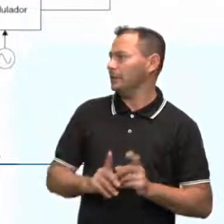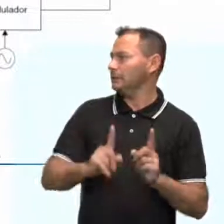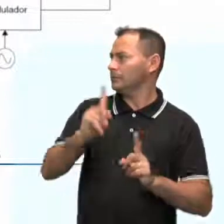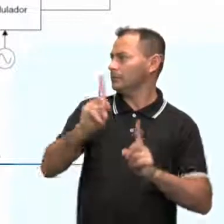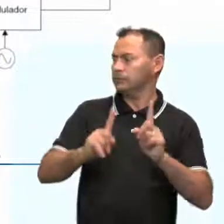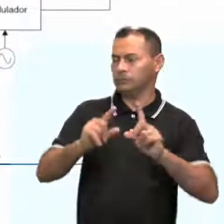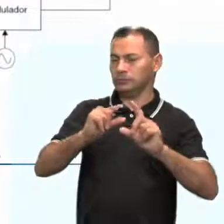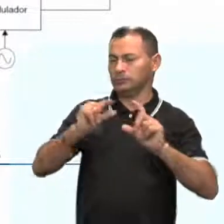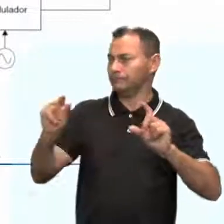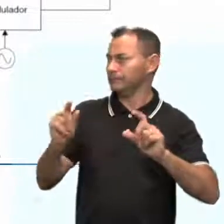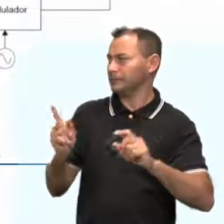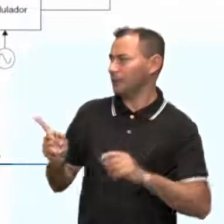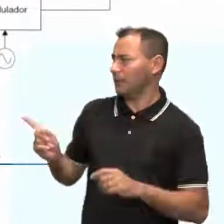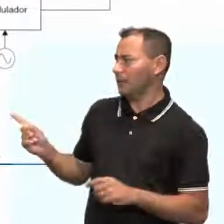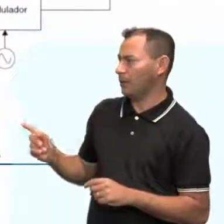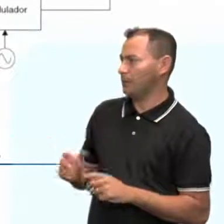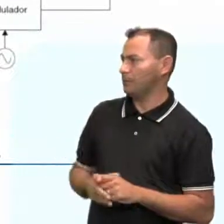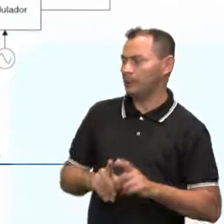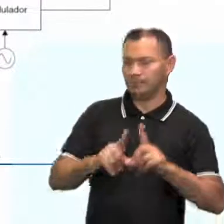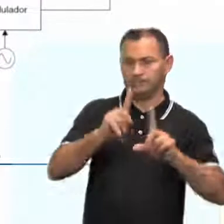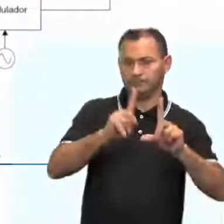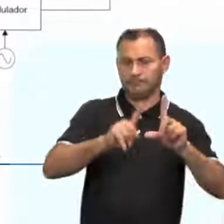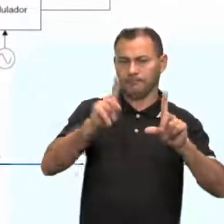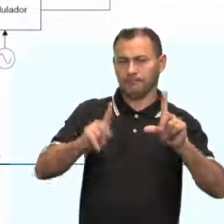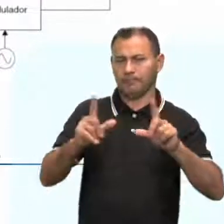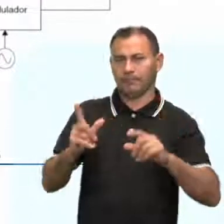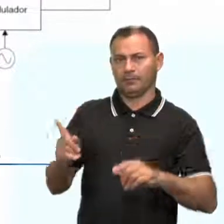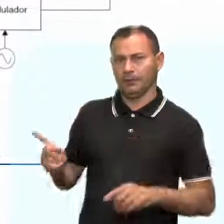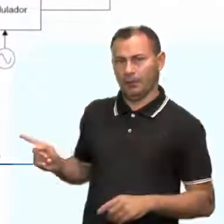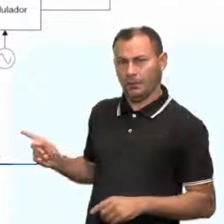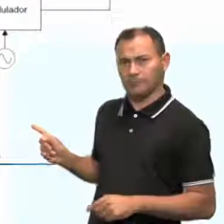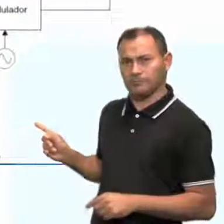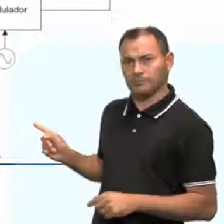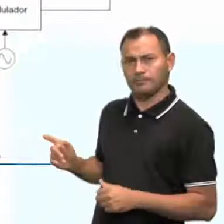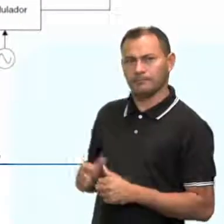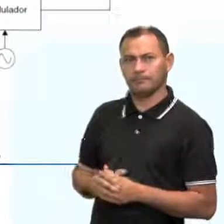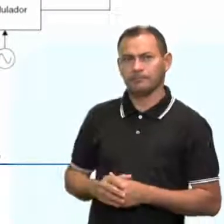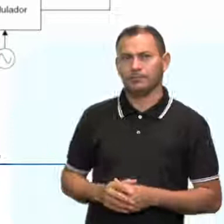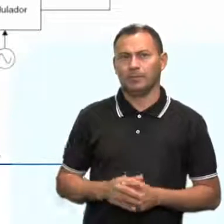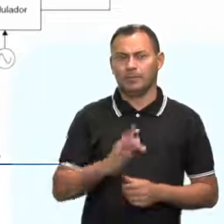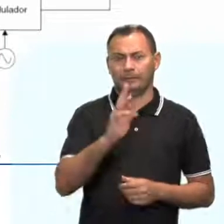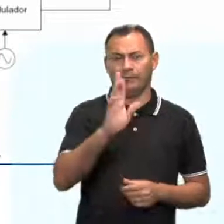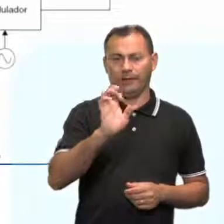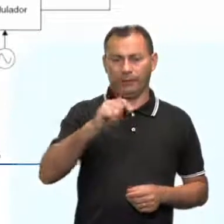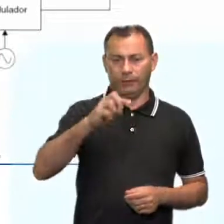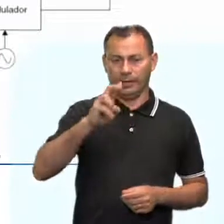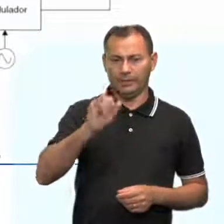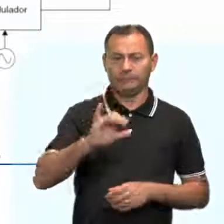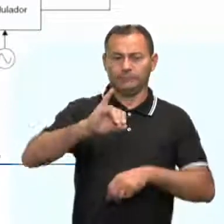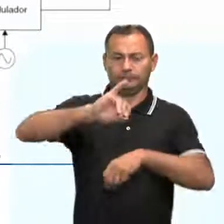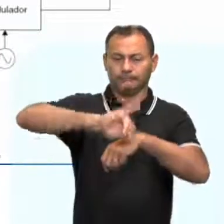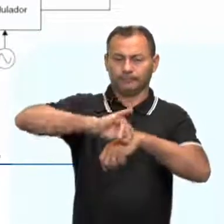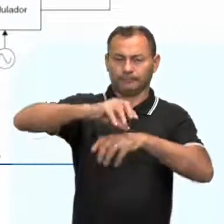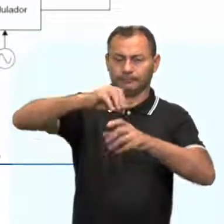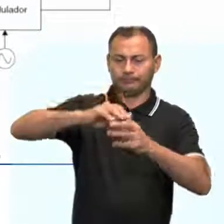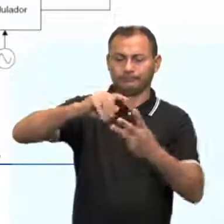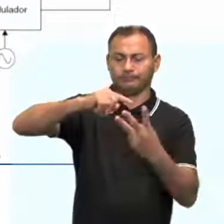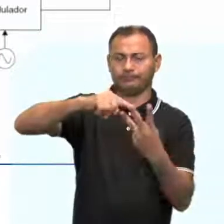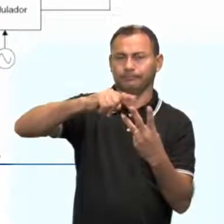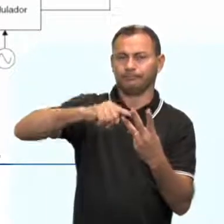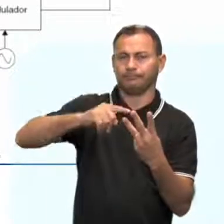sinais pelos gráficos. Aqui você tem uma frequência central que vem